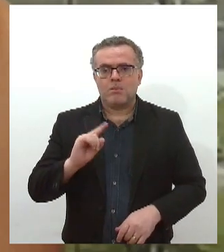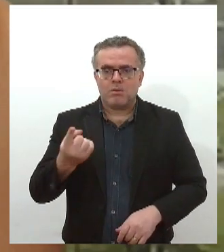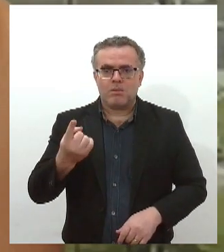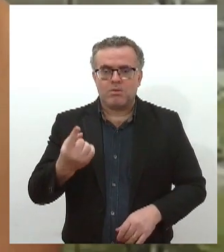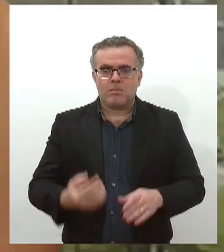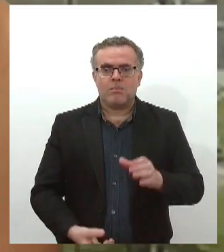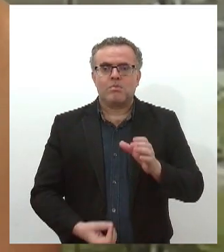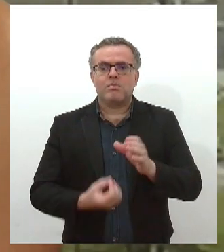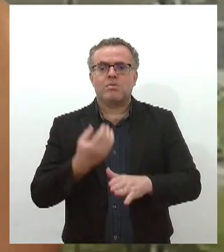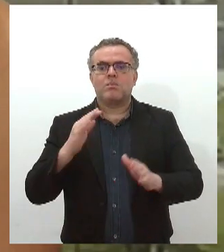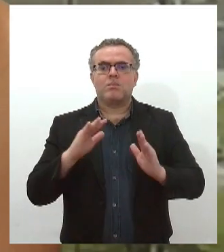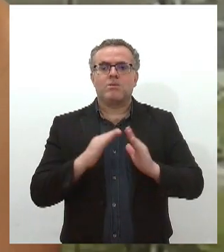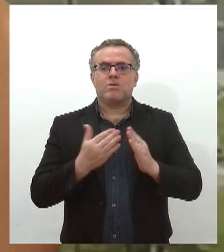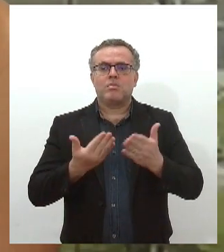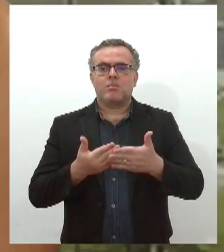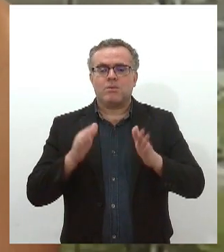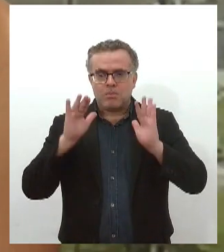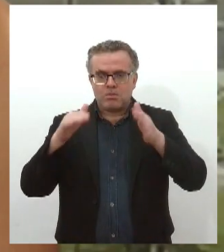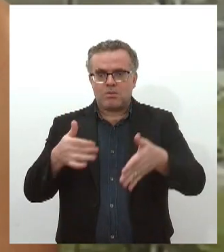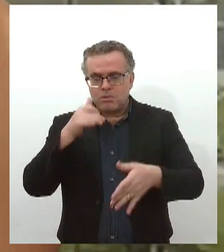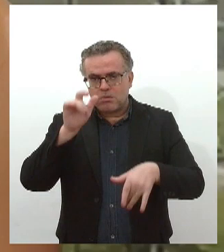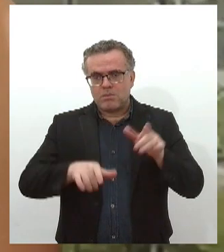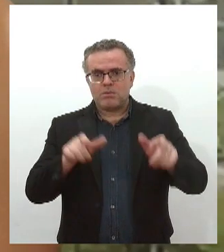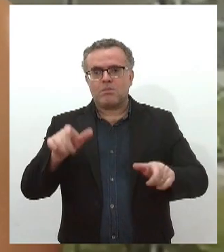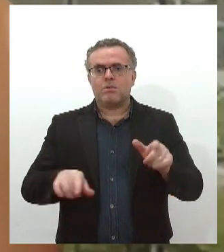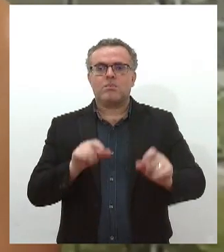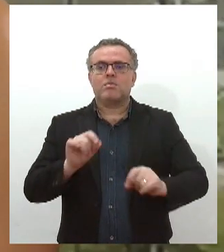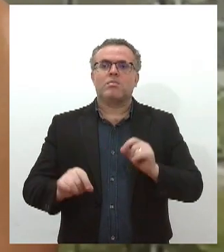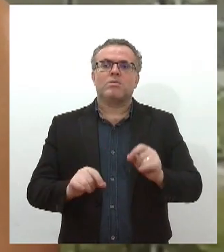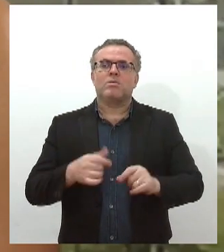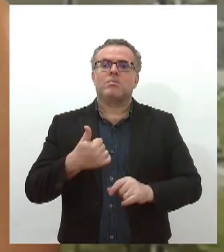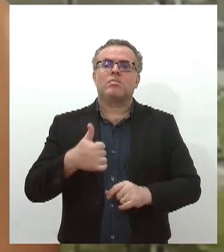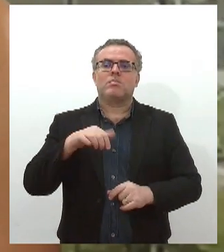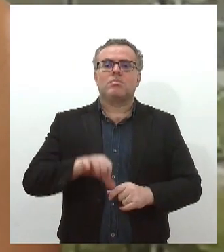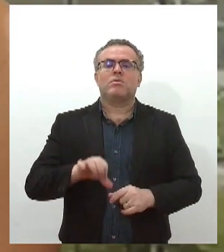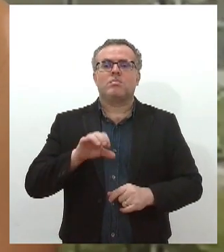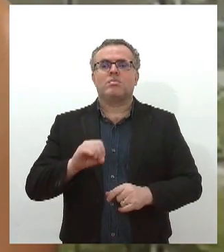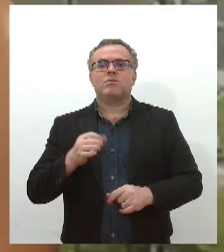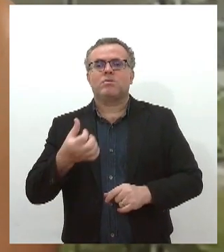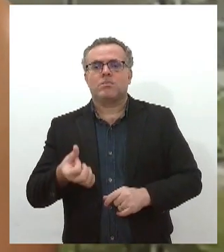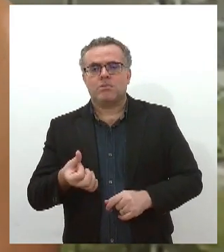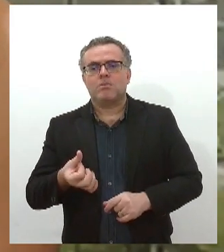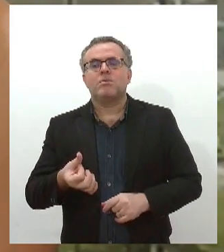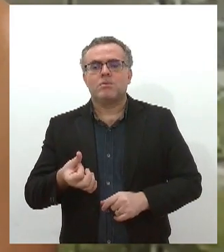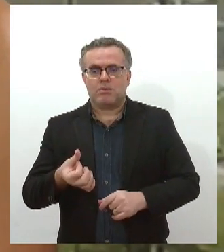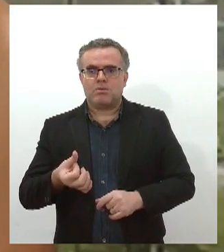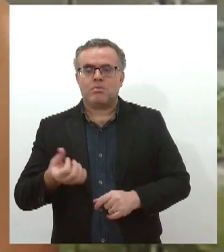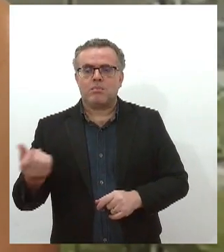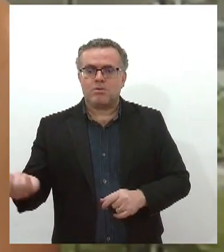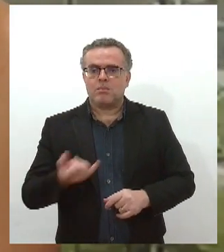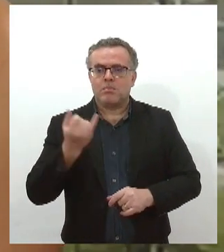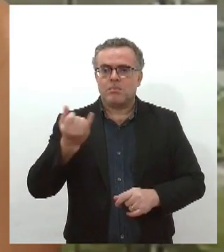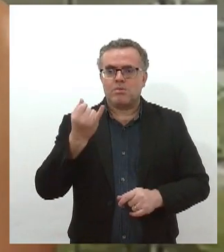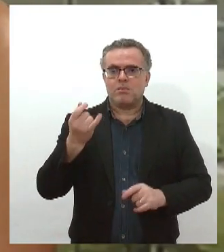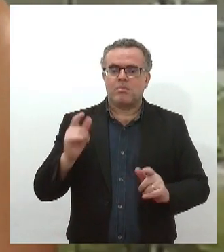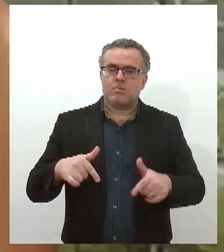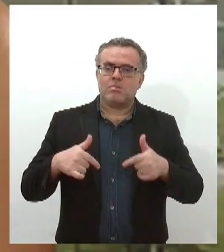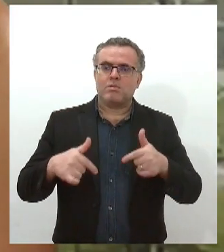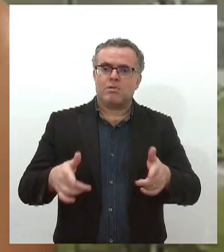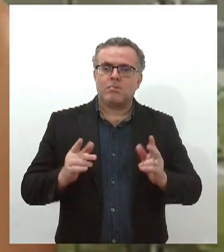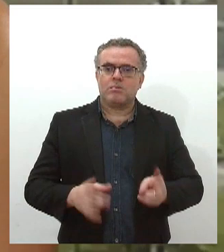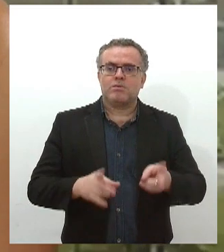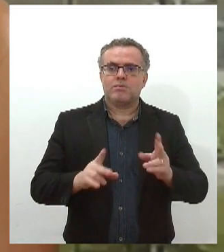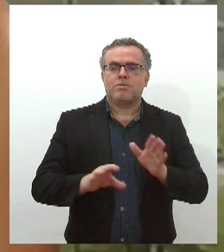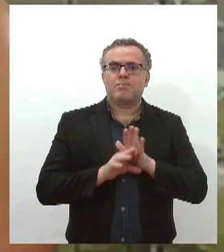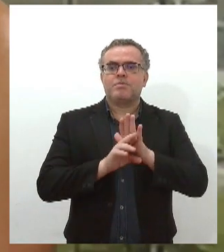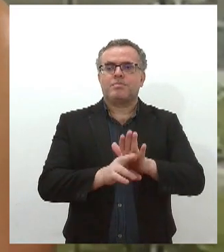voltada para as meninas, né, então isso em 1906. Então foi um passo bastante importante já para começar uma representatividade no